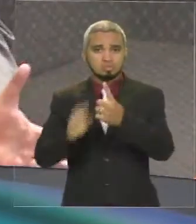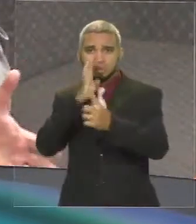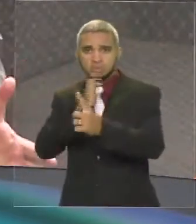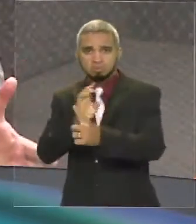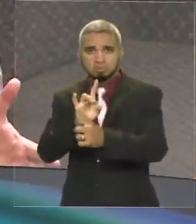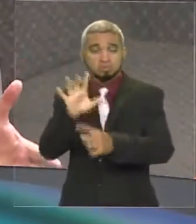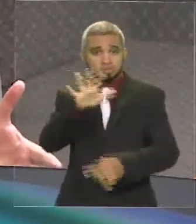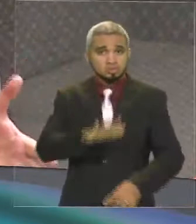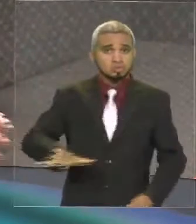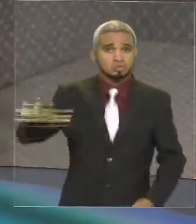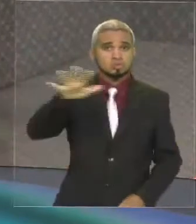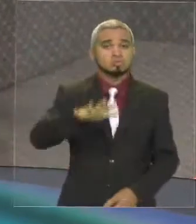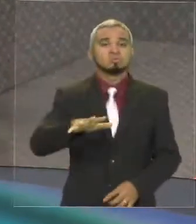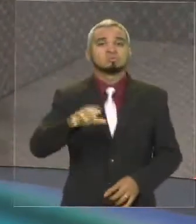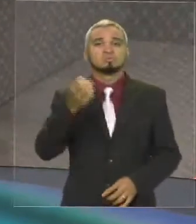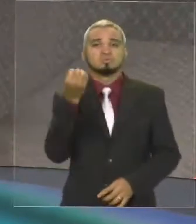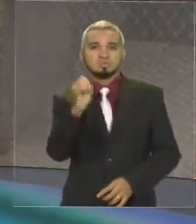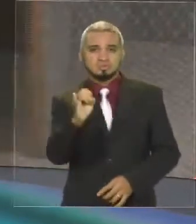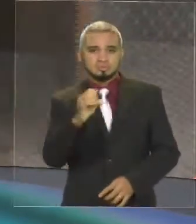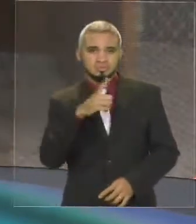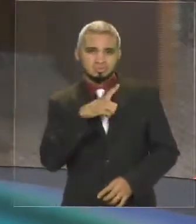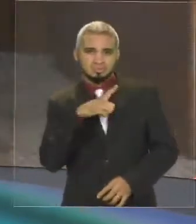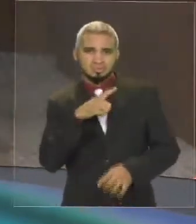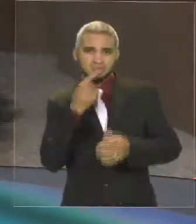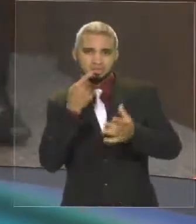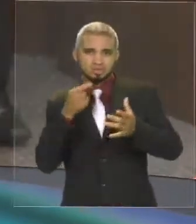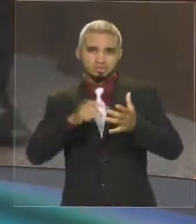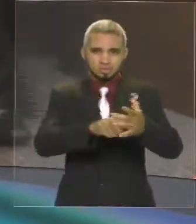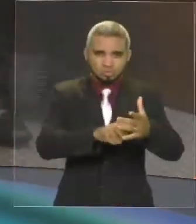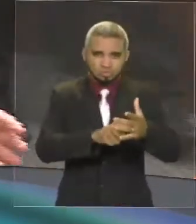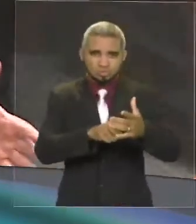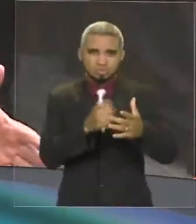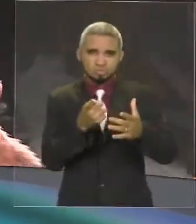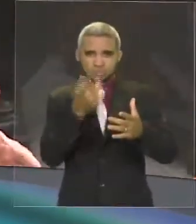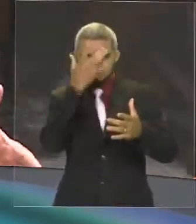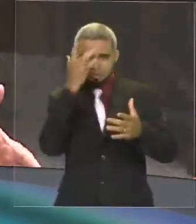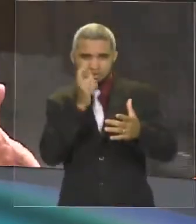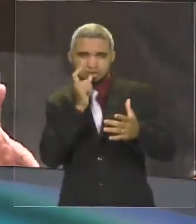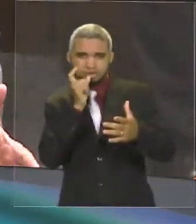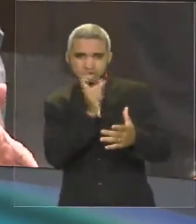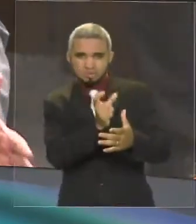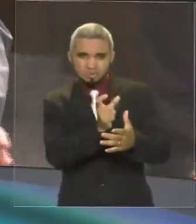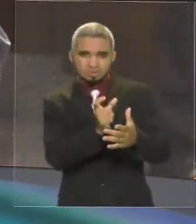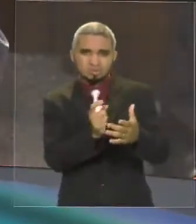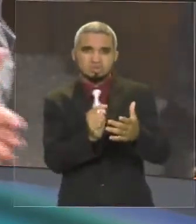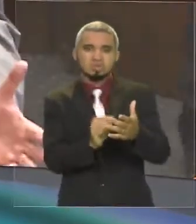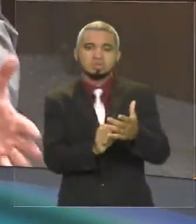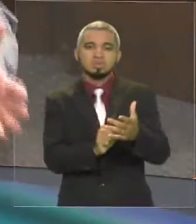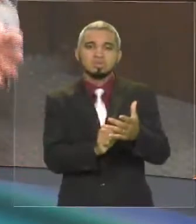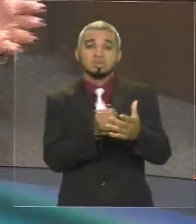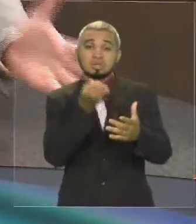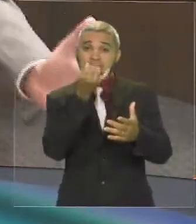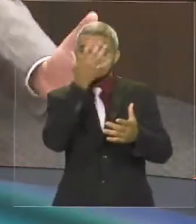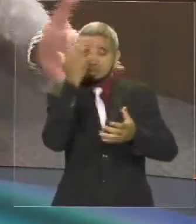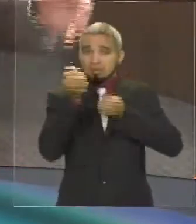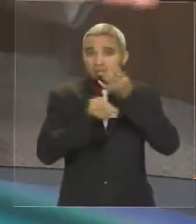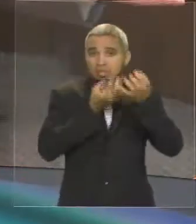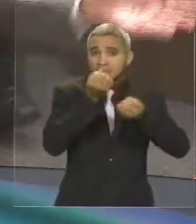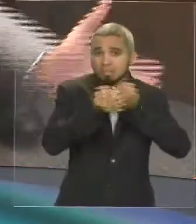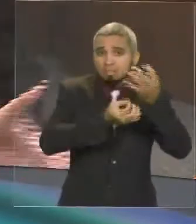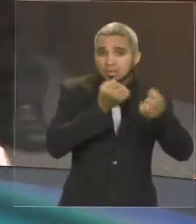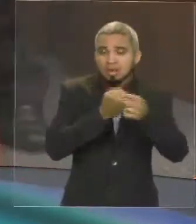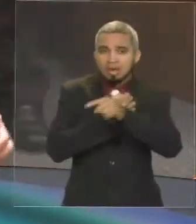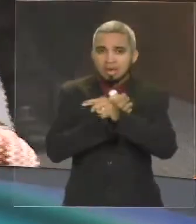quer dizer que a pessoa que foi delatada, a pessoa que foi denunciada, que ela é responsável por